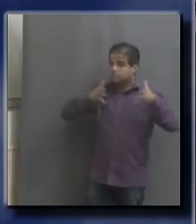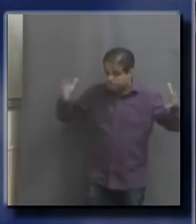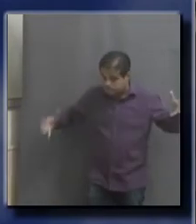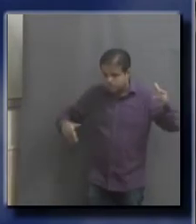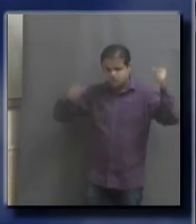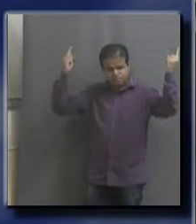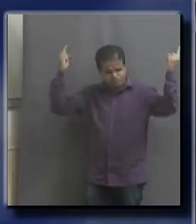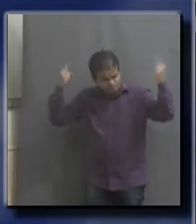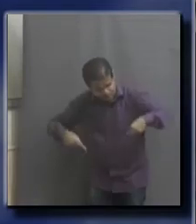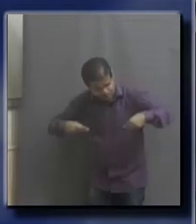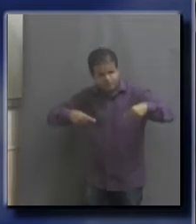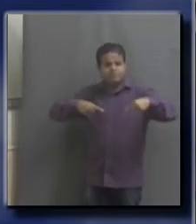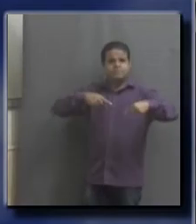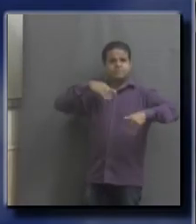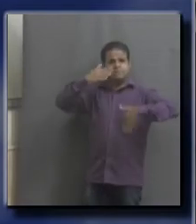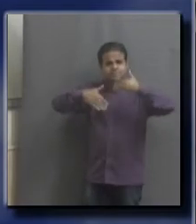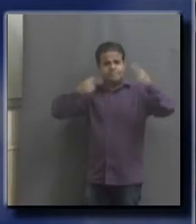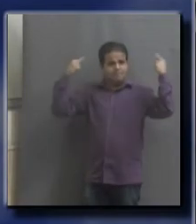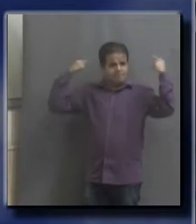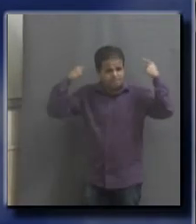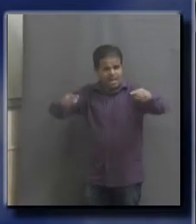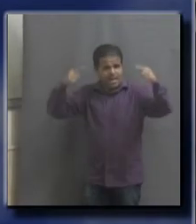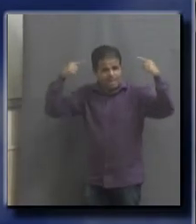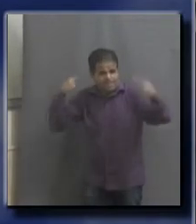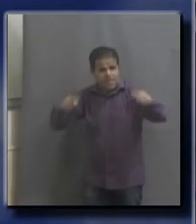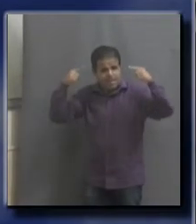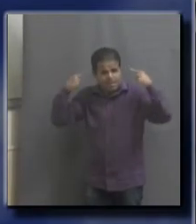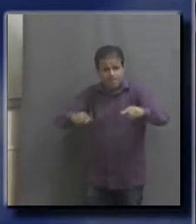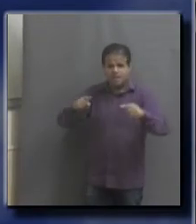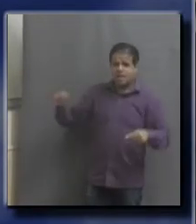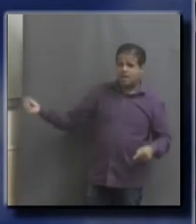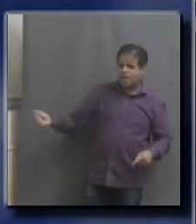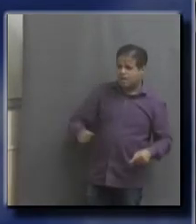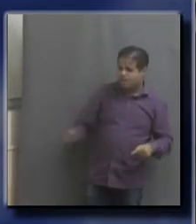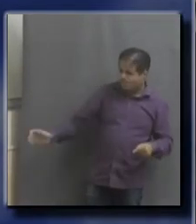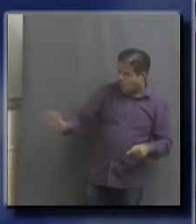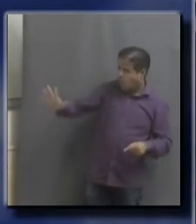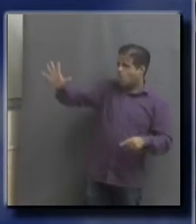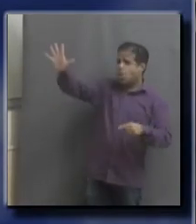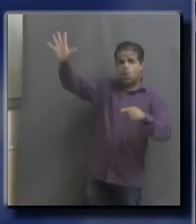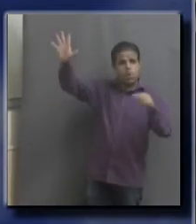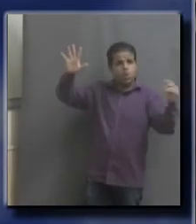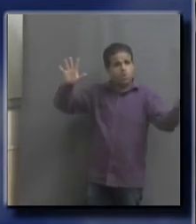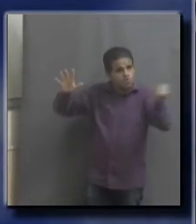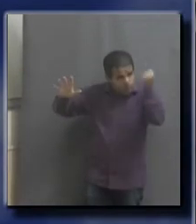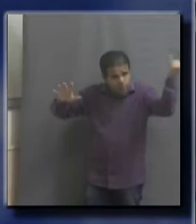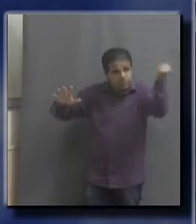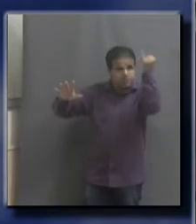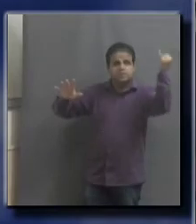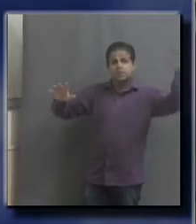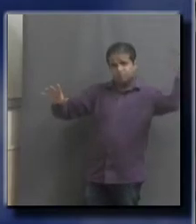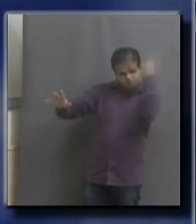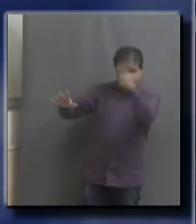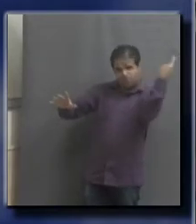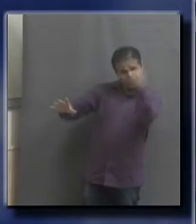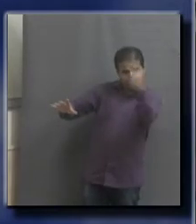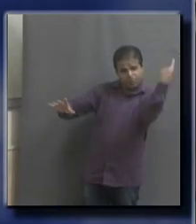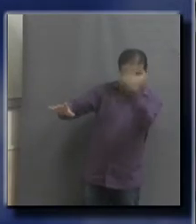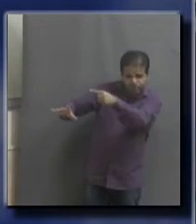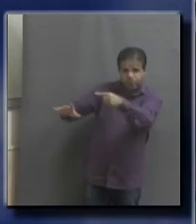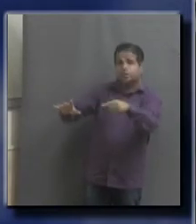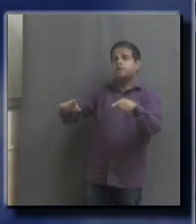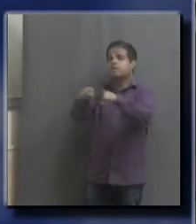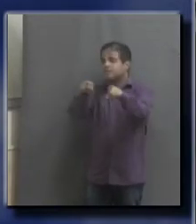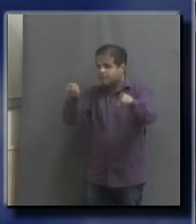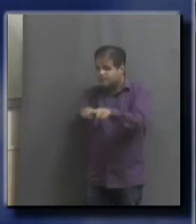grandes desafios, de grandes ataques a valores que para nós são importantíssimos. E, além de